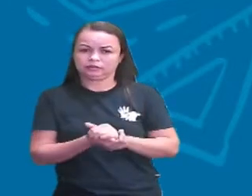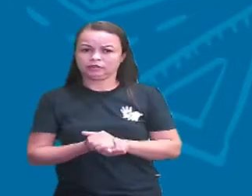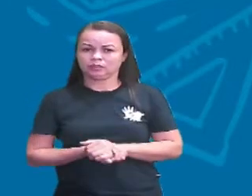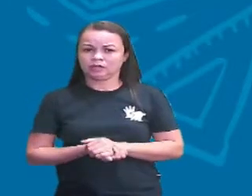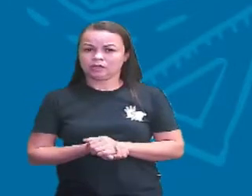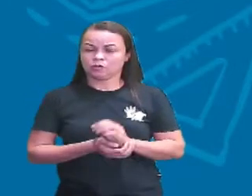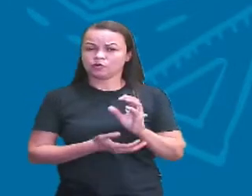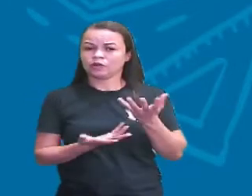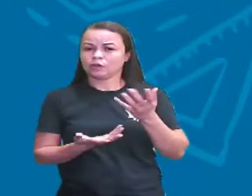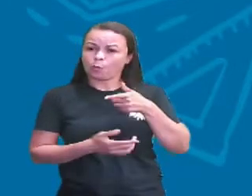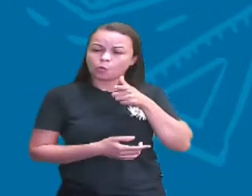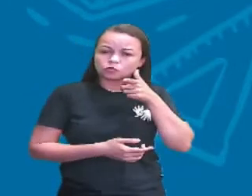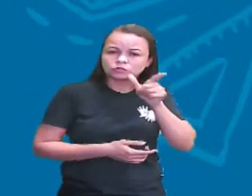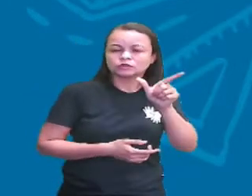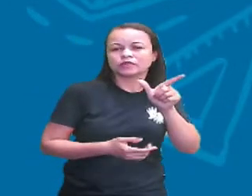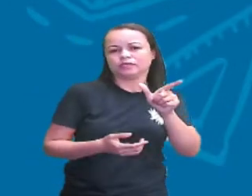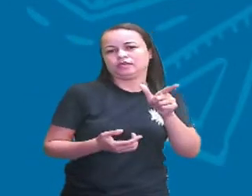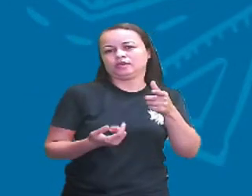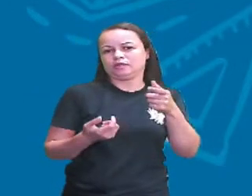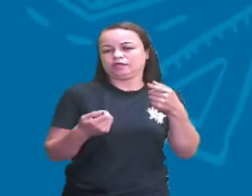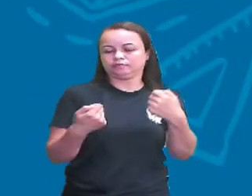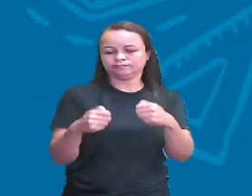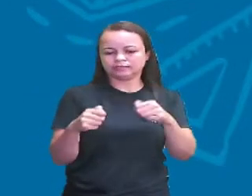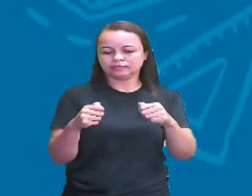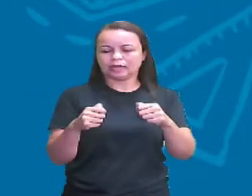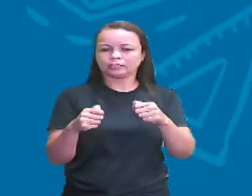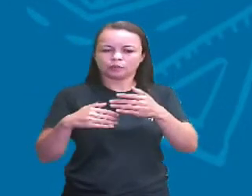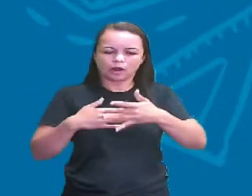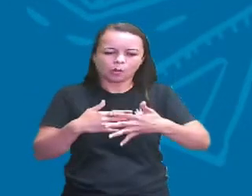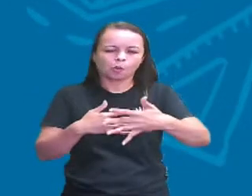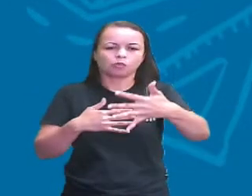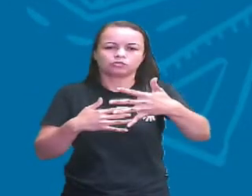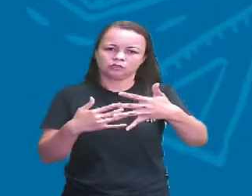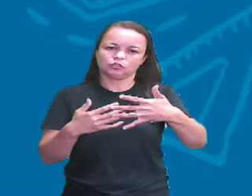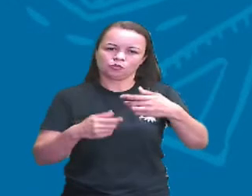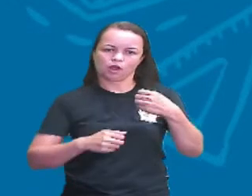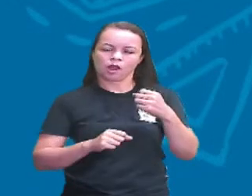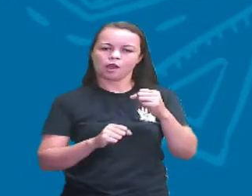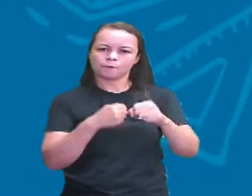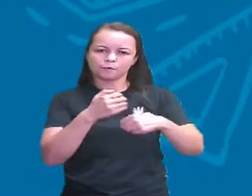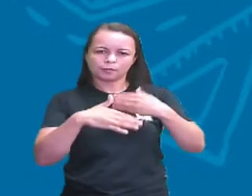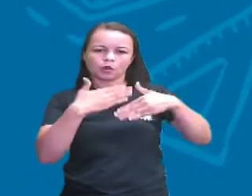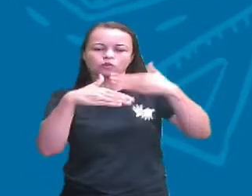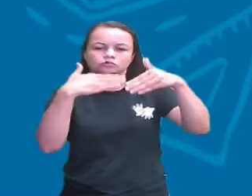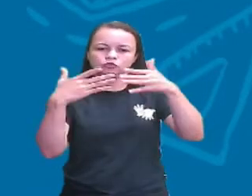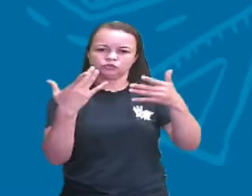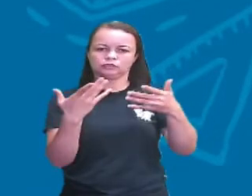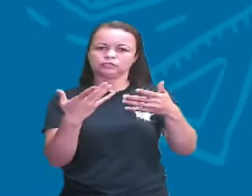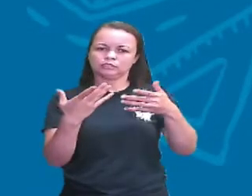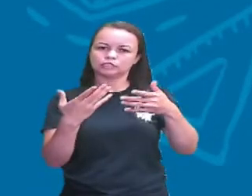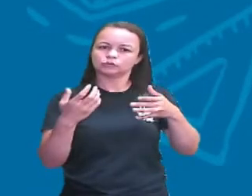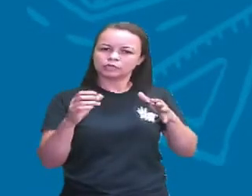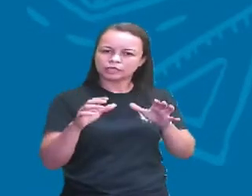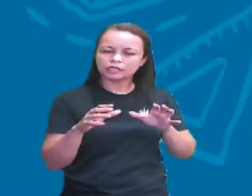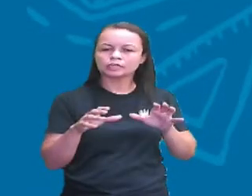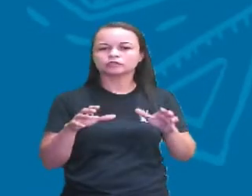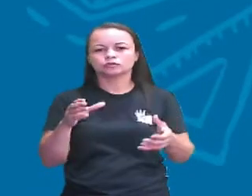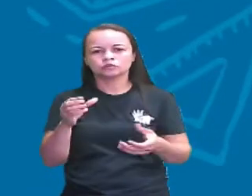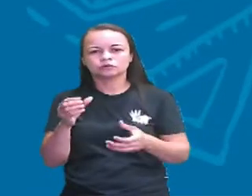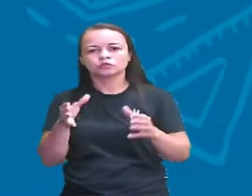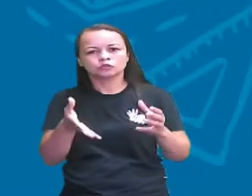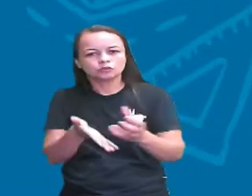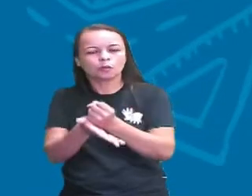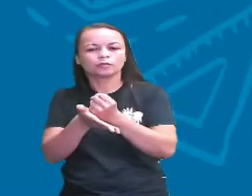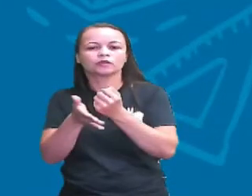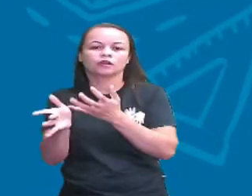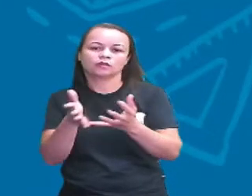todas aquelas necessidades para continuar produzindo e continuar dominando o mercado, tanto na Europa quanto no